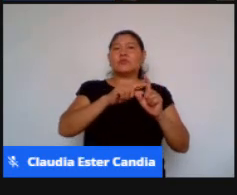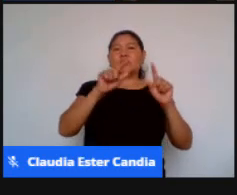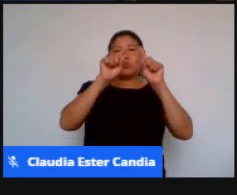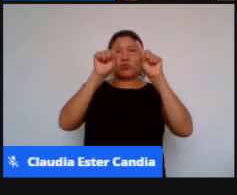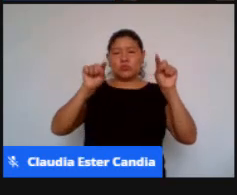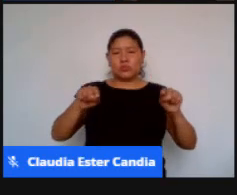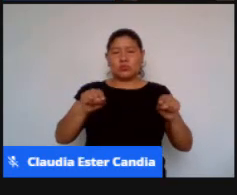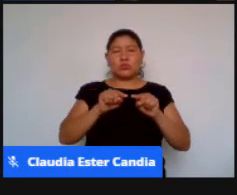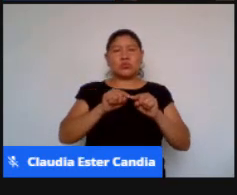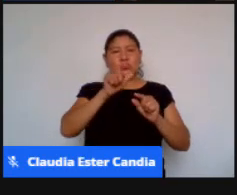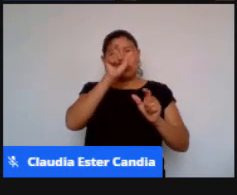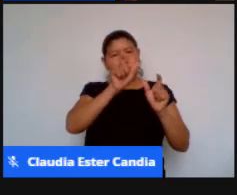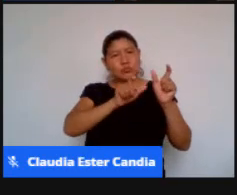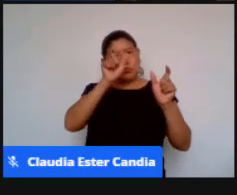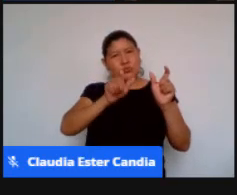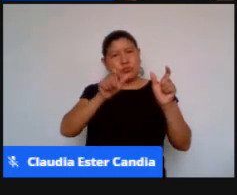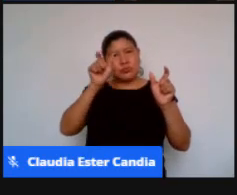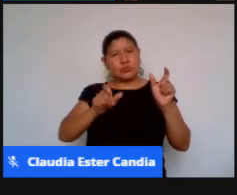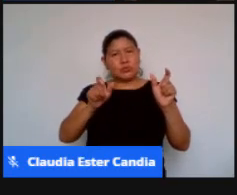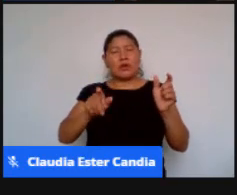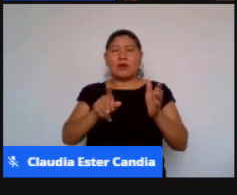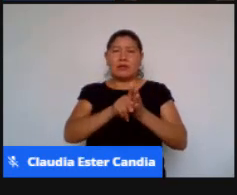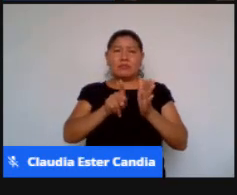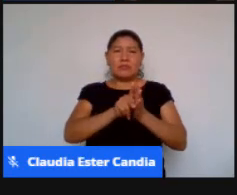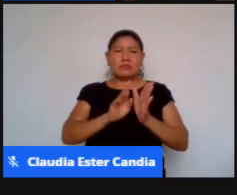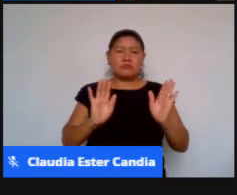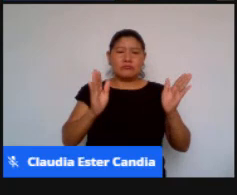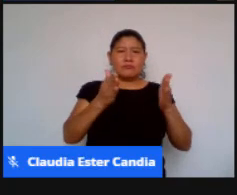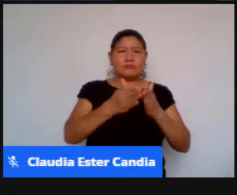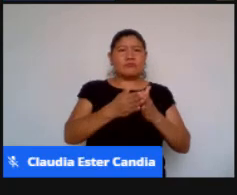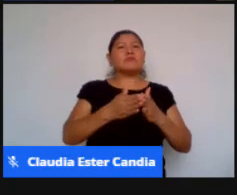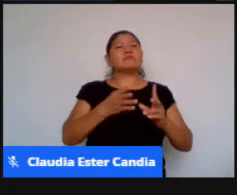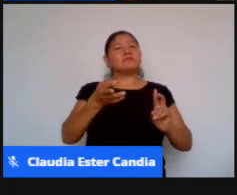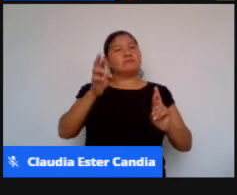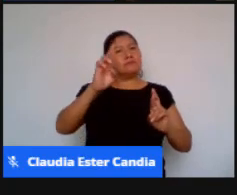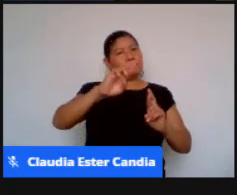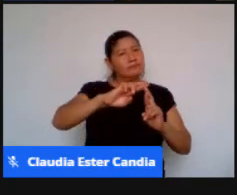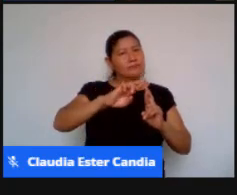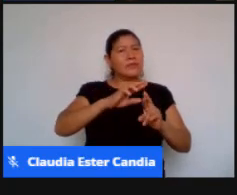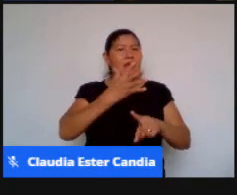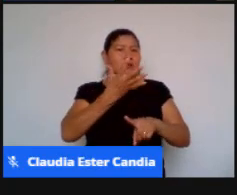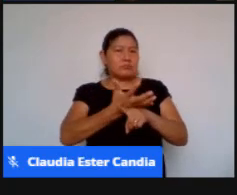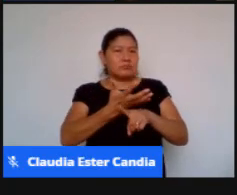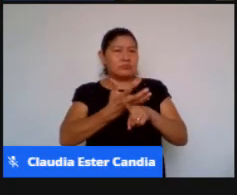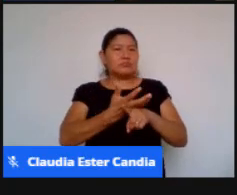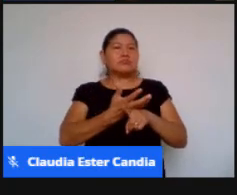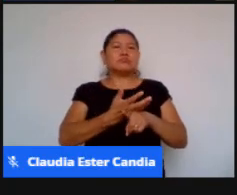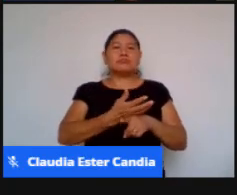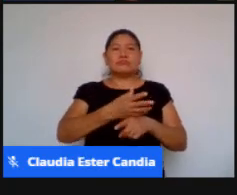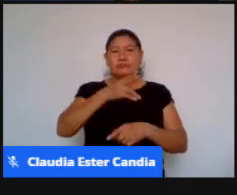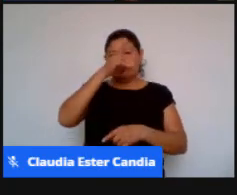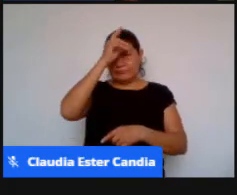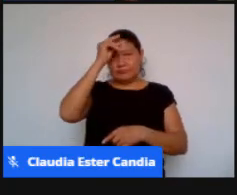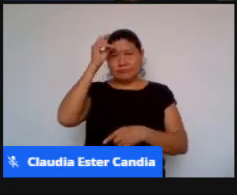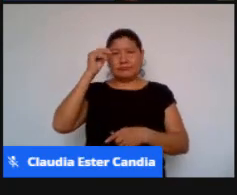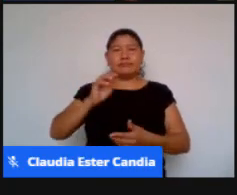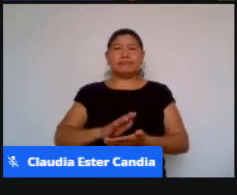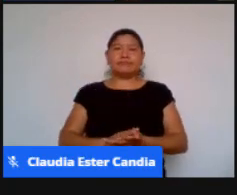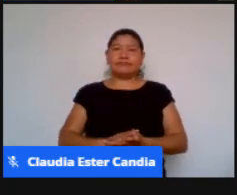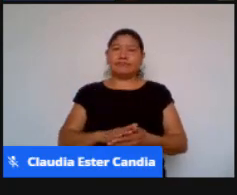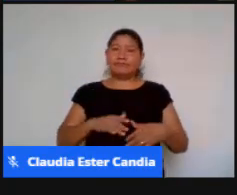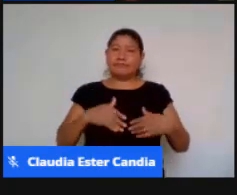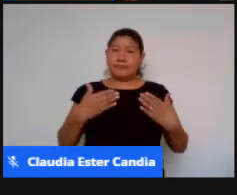específicos do referencial curricular da REME, beleza? Aí, em cima desse